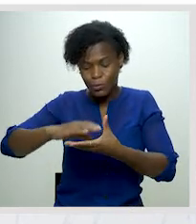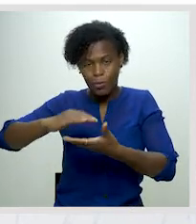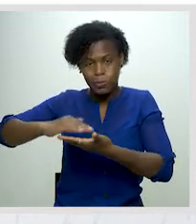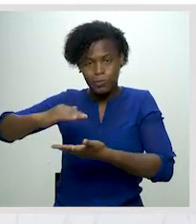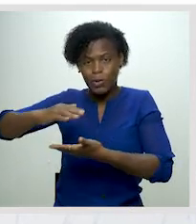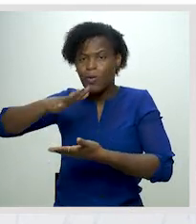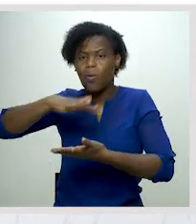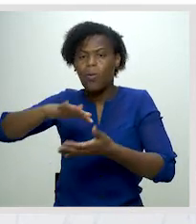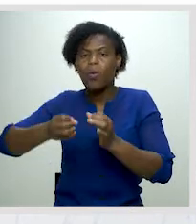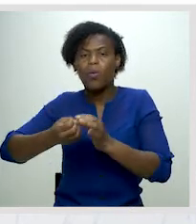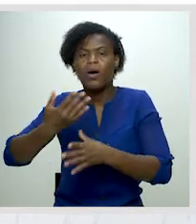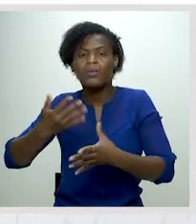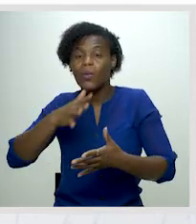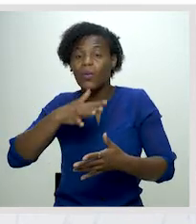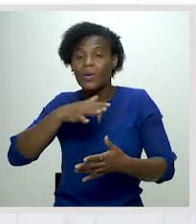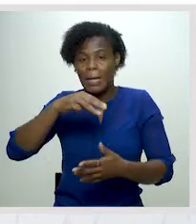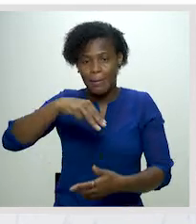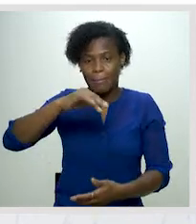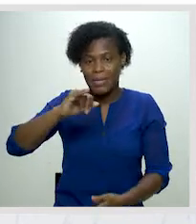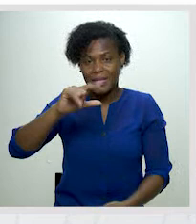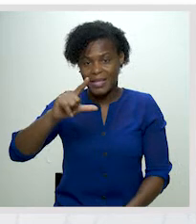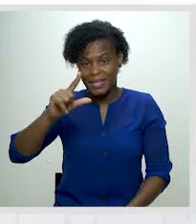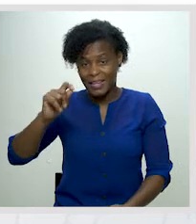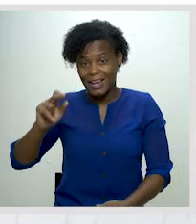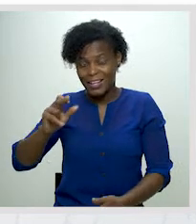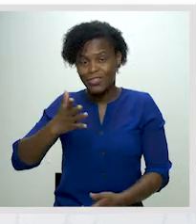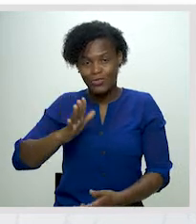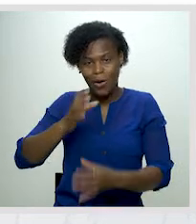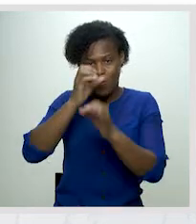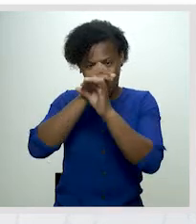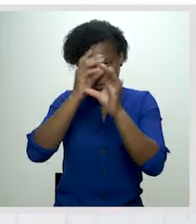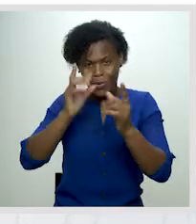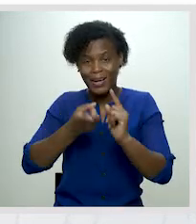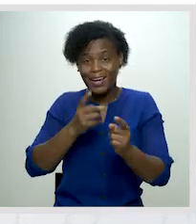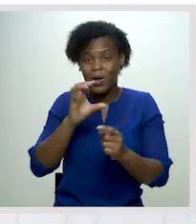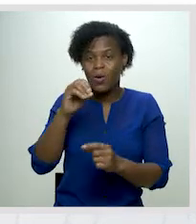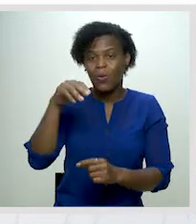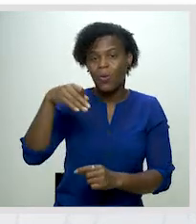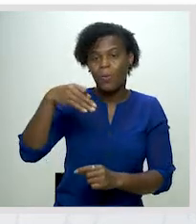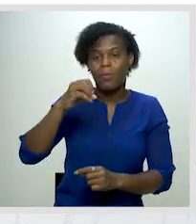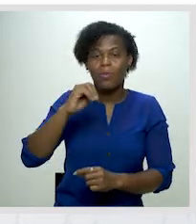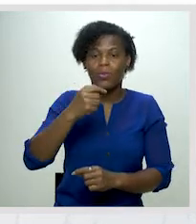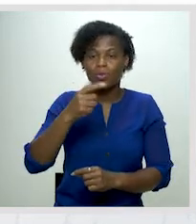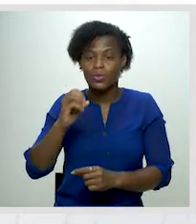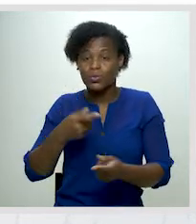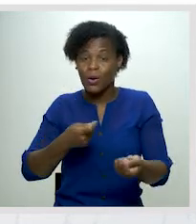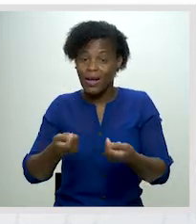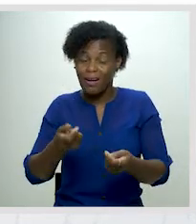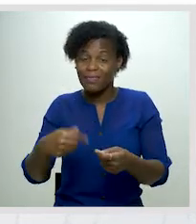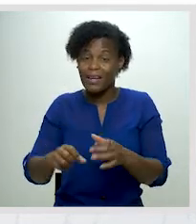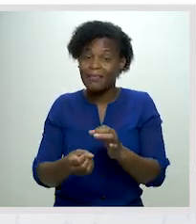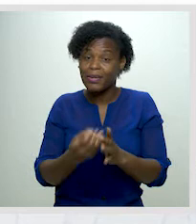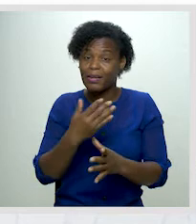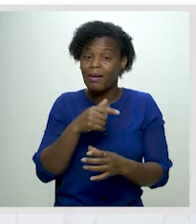vindo esses compostos orgânicos? Miller chegou à conclusão que esses compostos orgânicos